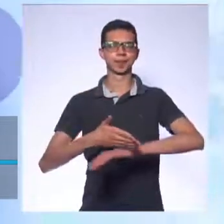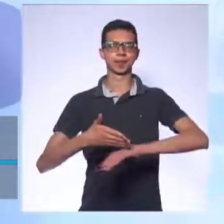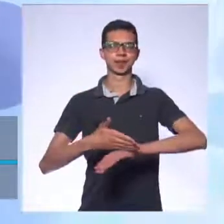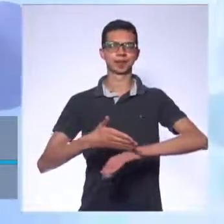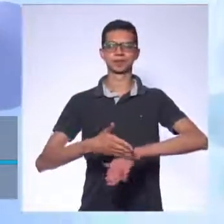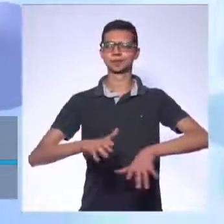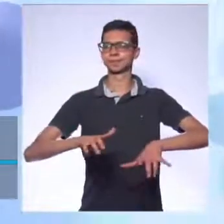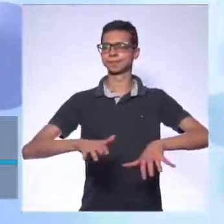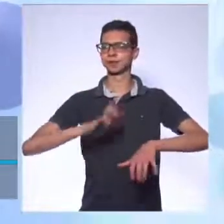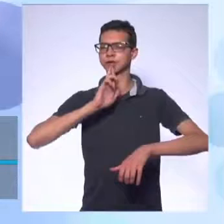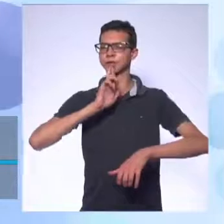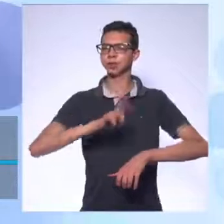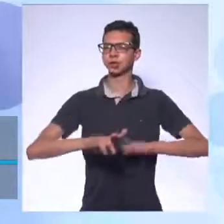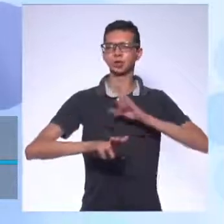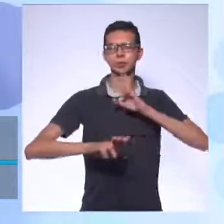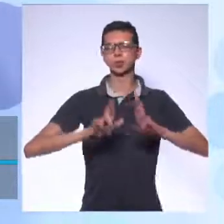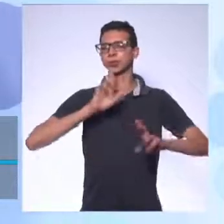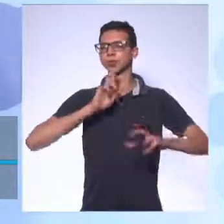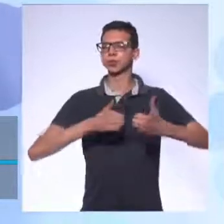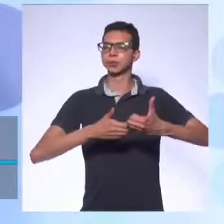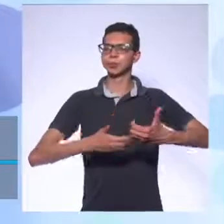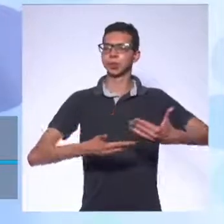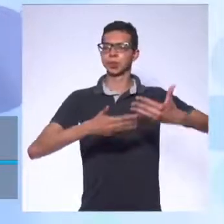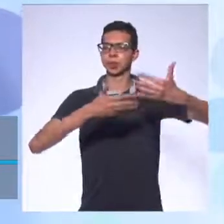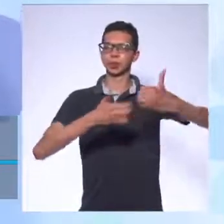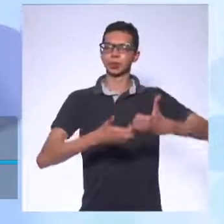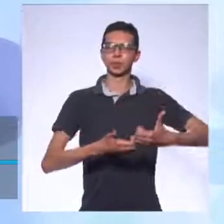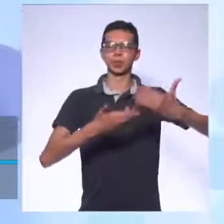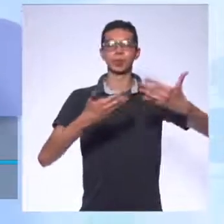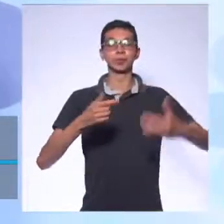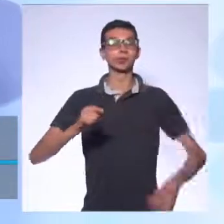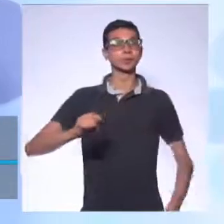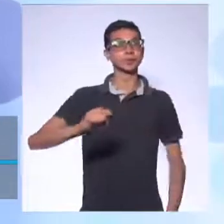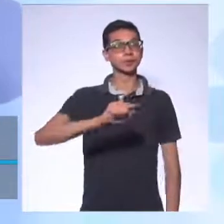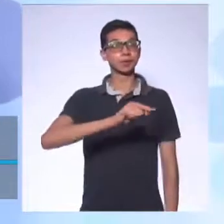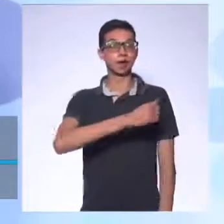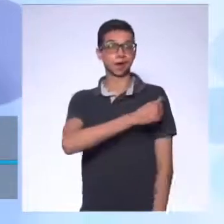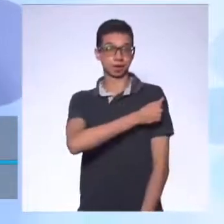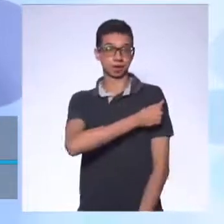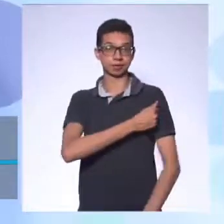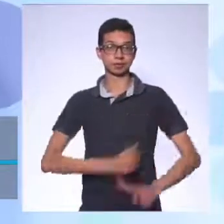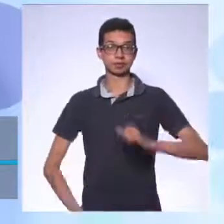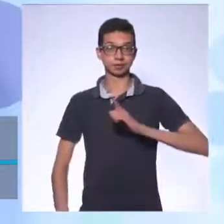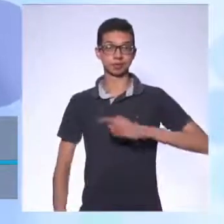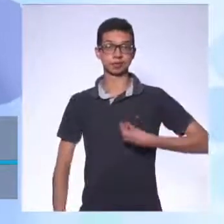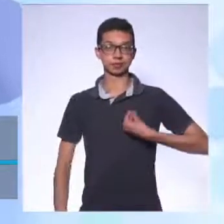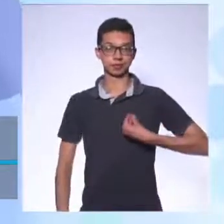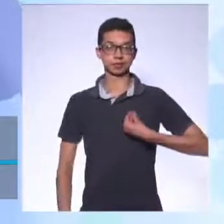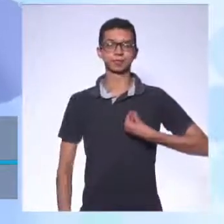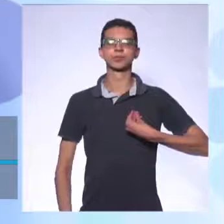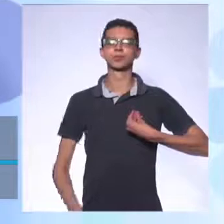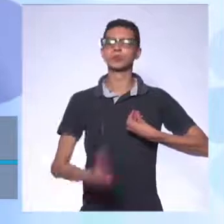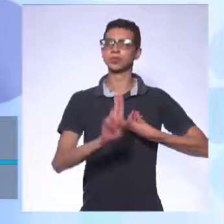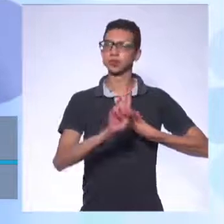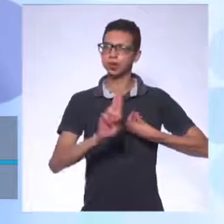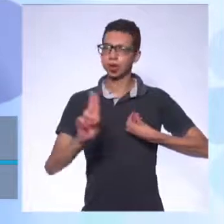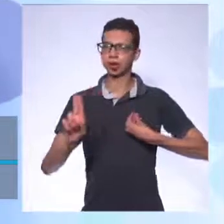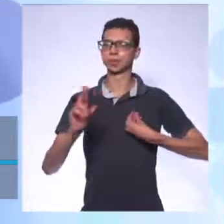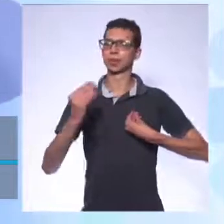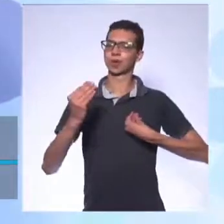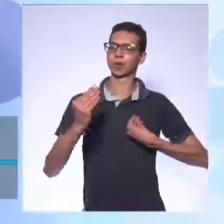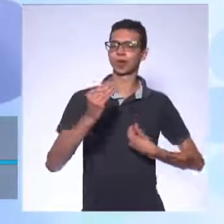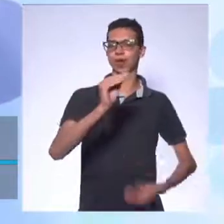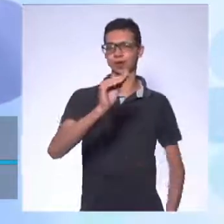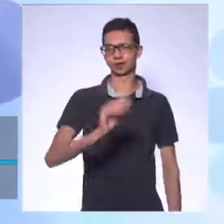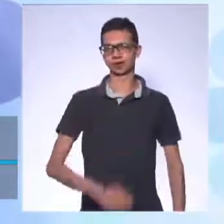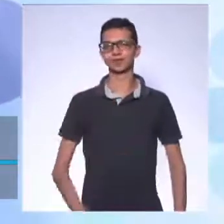chat, né? Se tiver algum estudante aí, por favor, coloque o nome do estudante, coloque aí de que escola